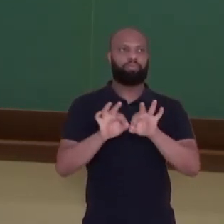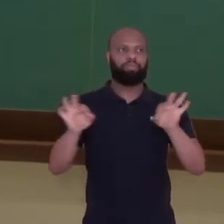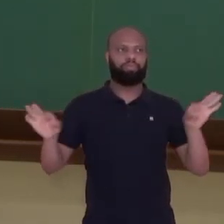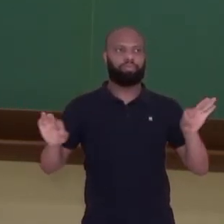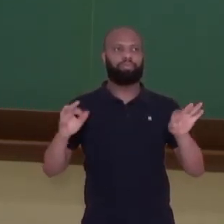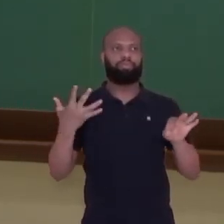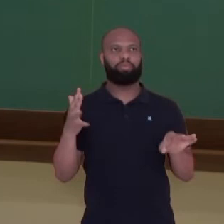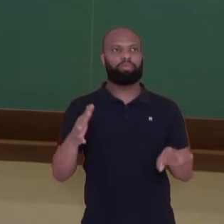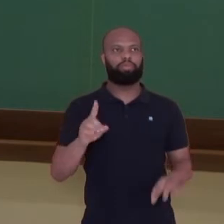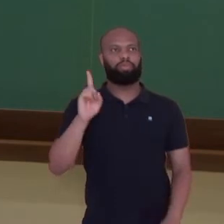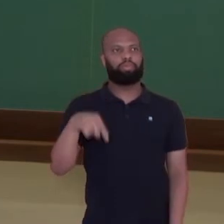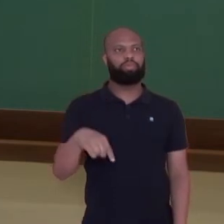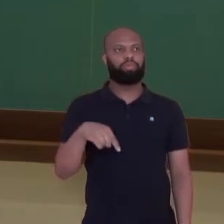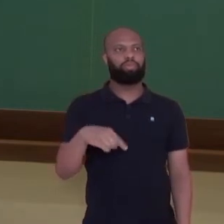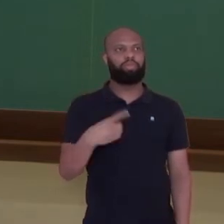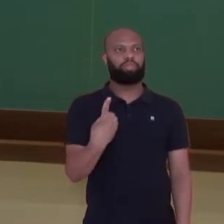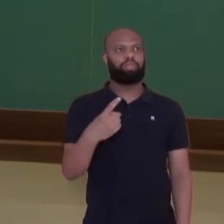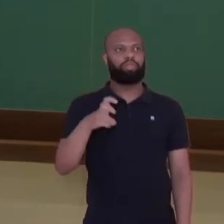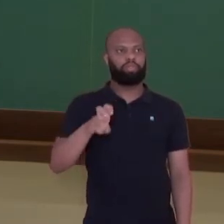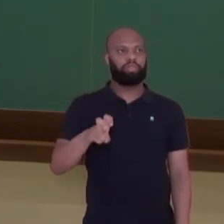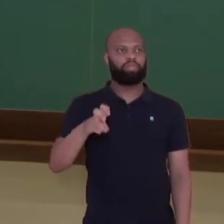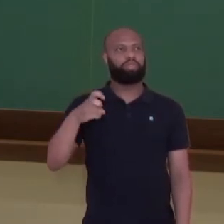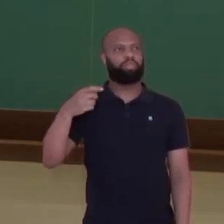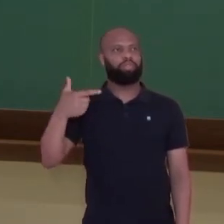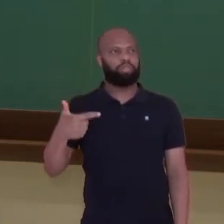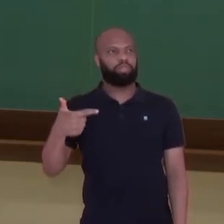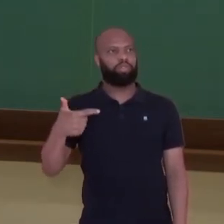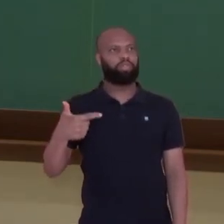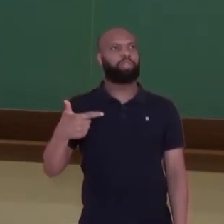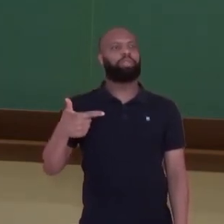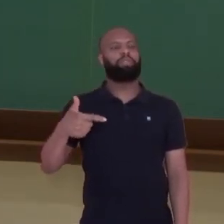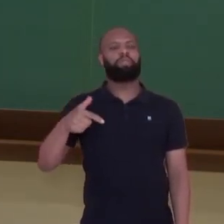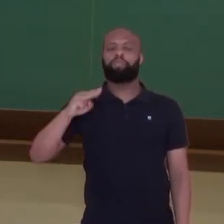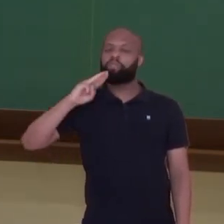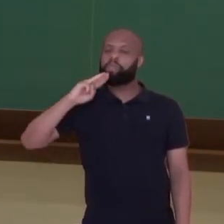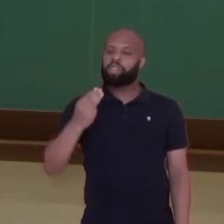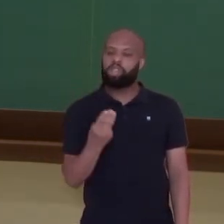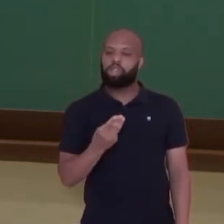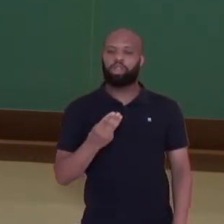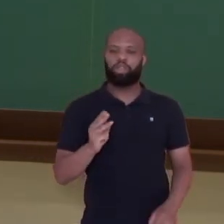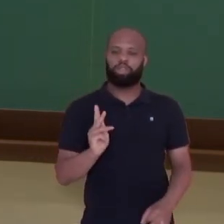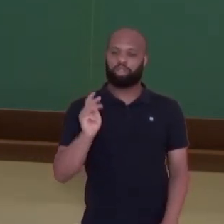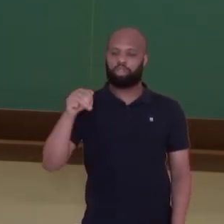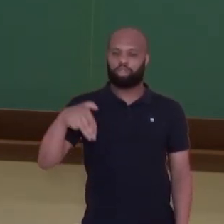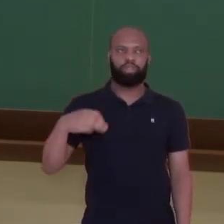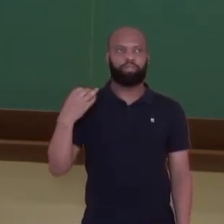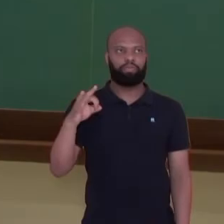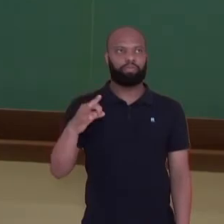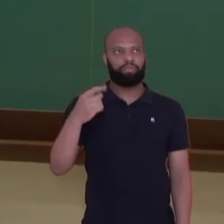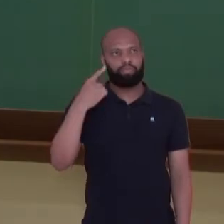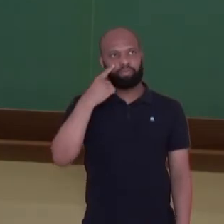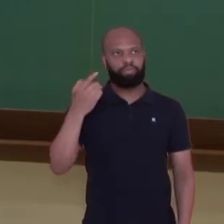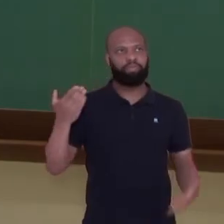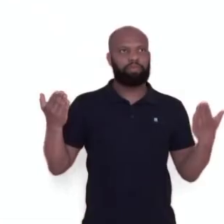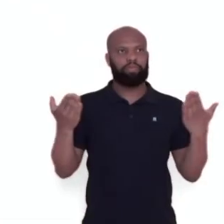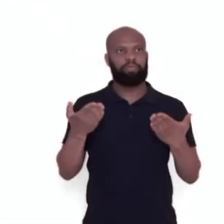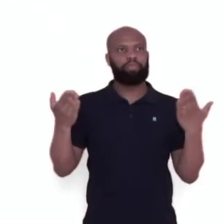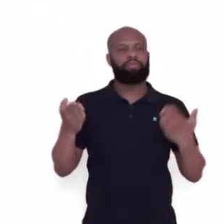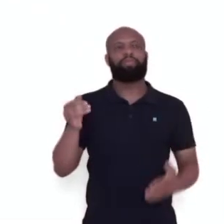é de aproximadamente quanto? 152 milhões de quilômetros. Vamos dar uma olhada na